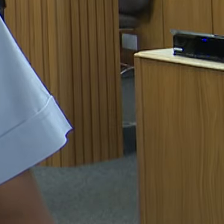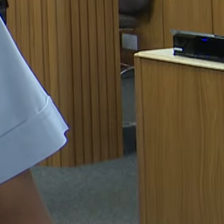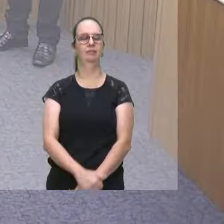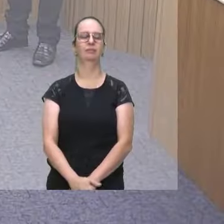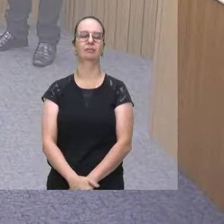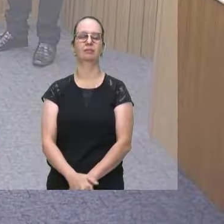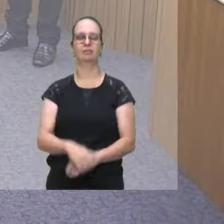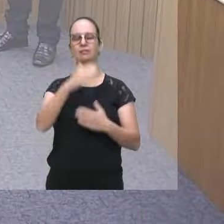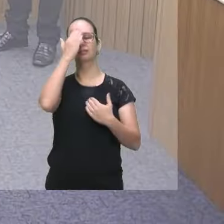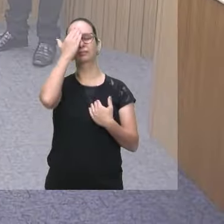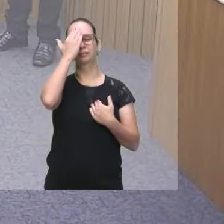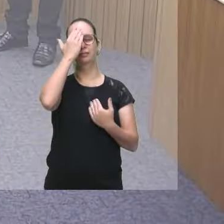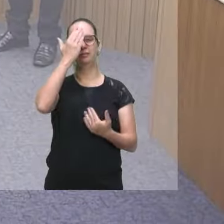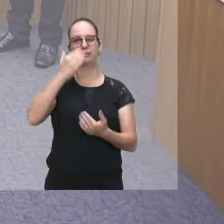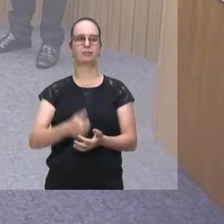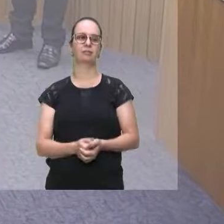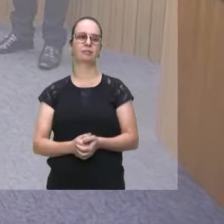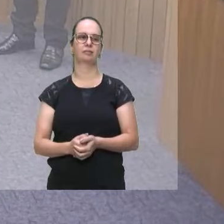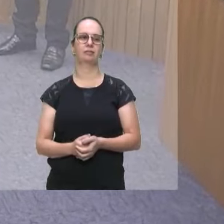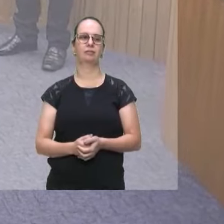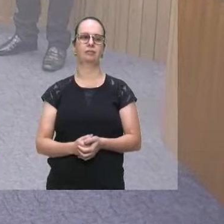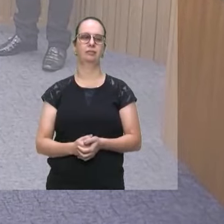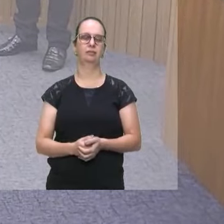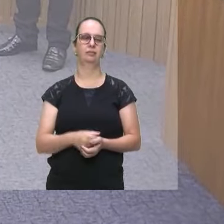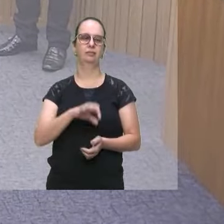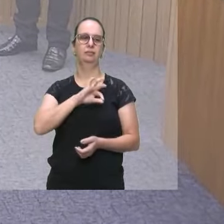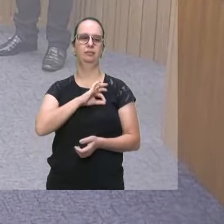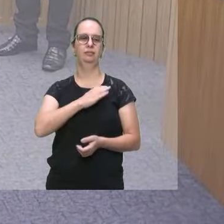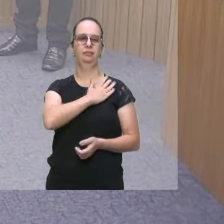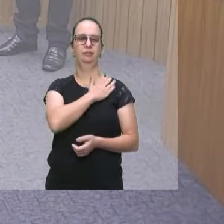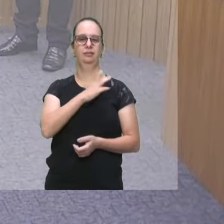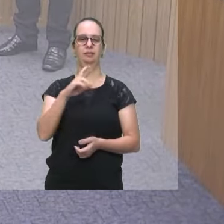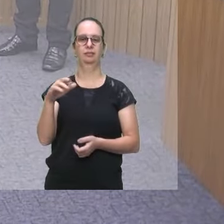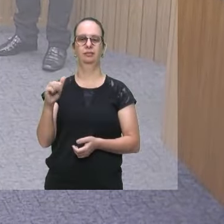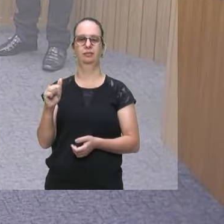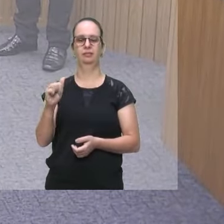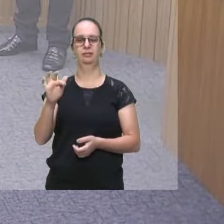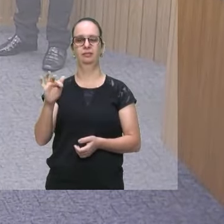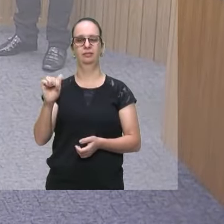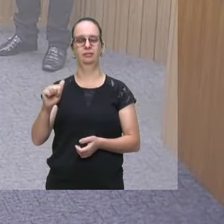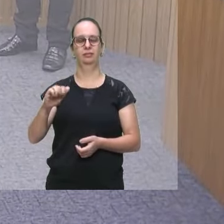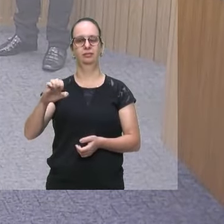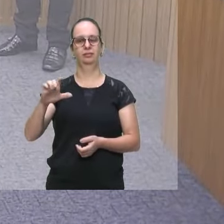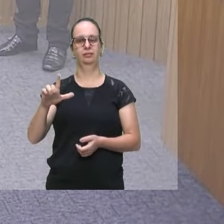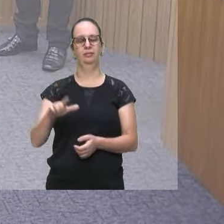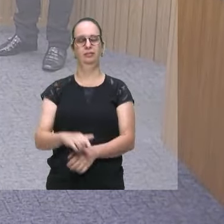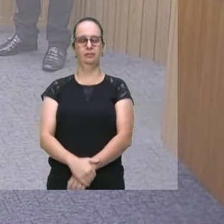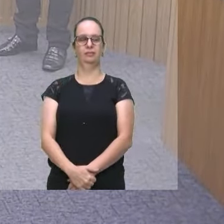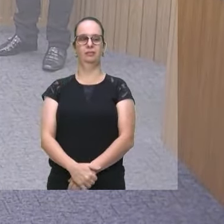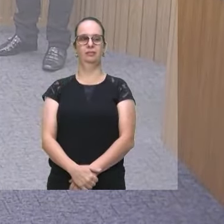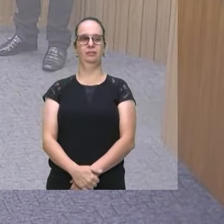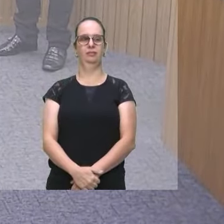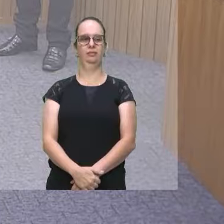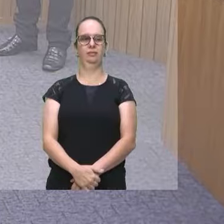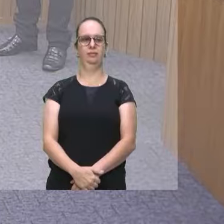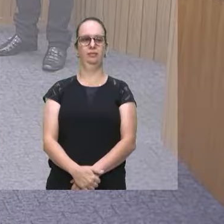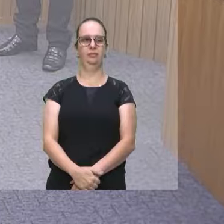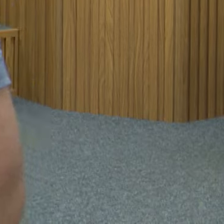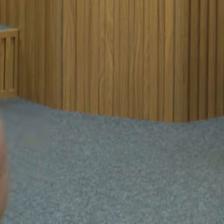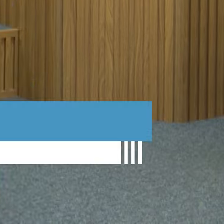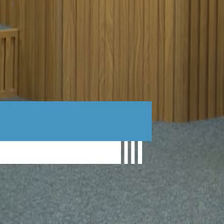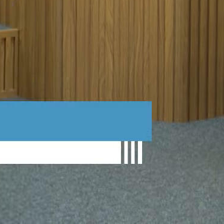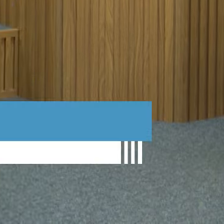ama. Pelo policiamento diário do 32º BPMI, o diploma foi entregue ao cabo Rafael Donizete